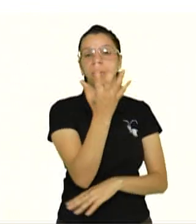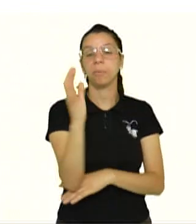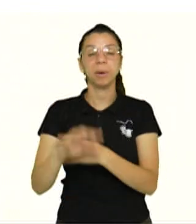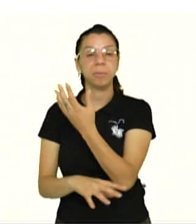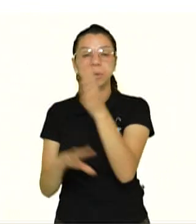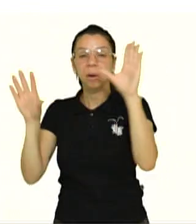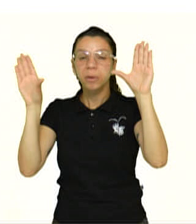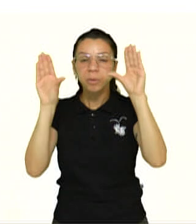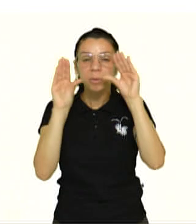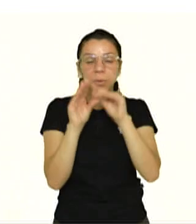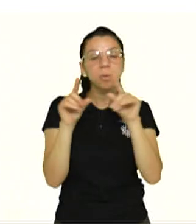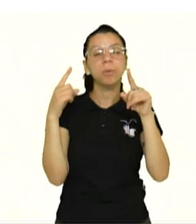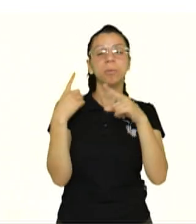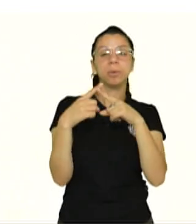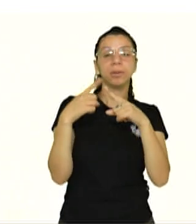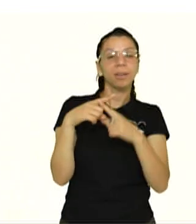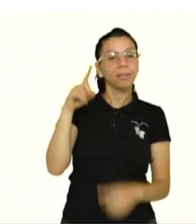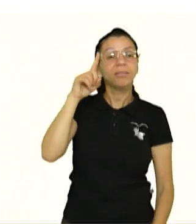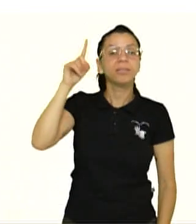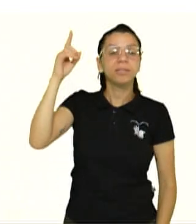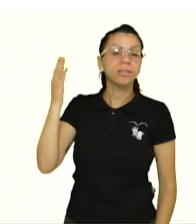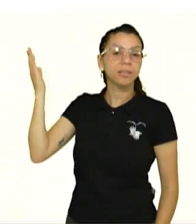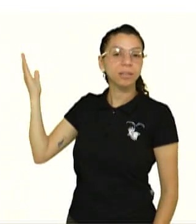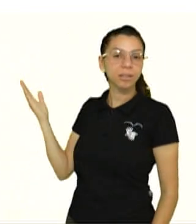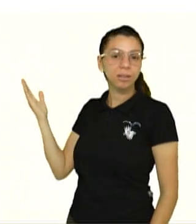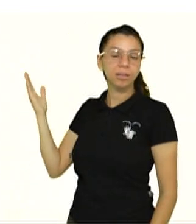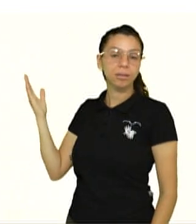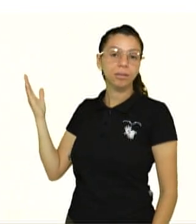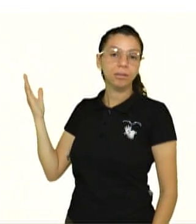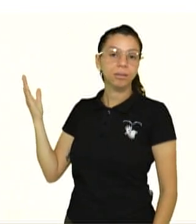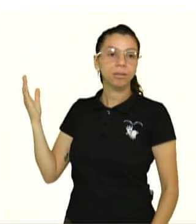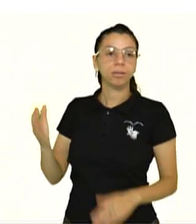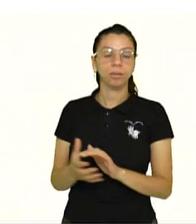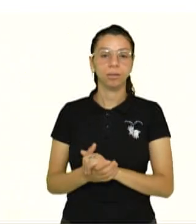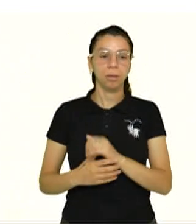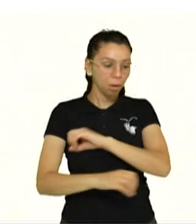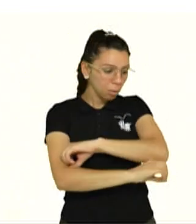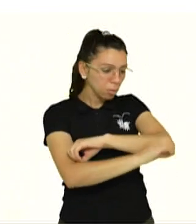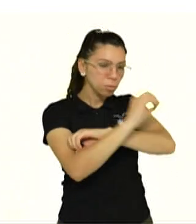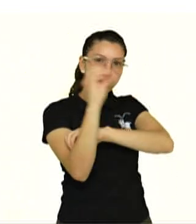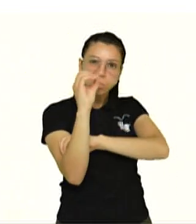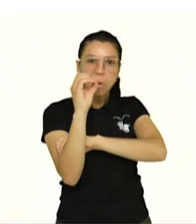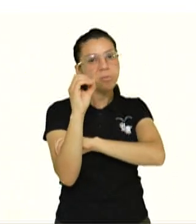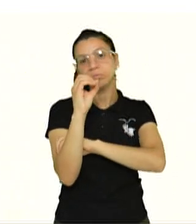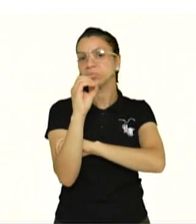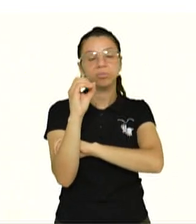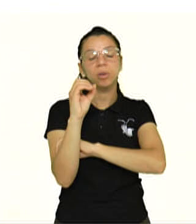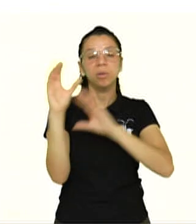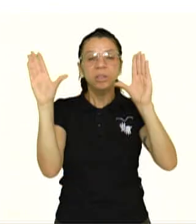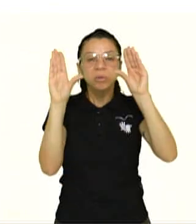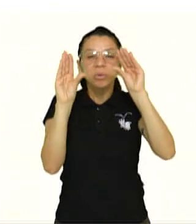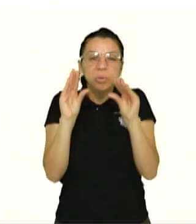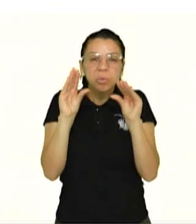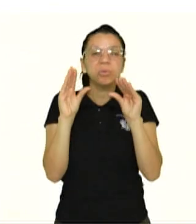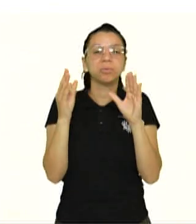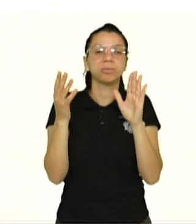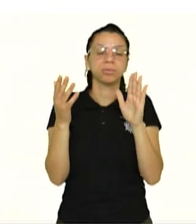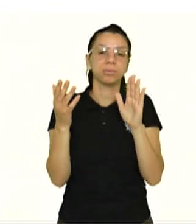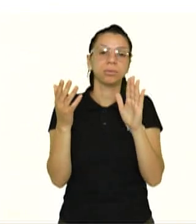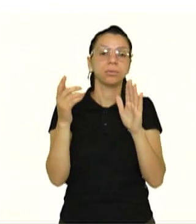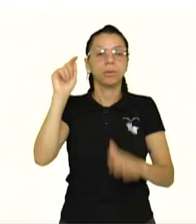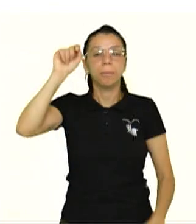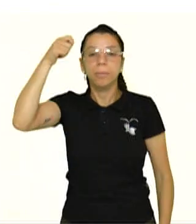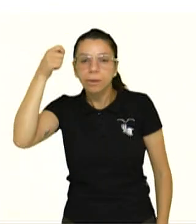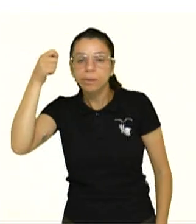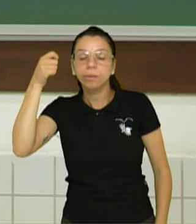mesmo sendo de dia, está escuro. O que será que o artista quis dizer com isso, né? Então,